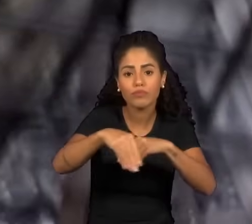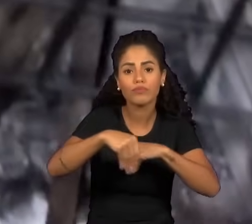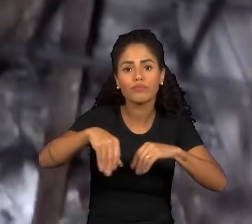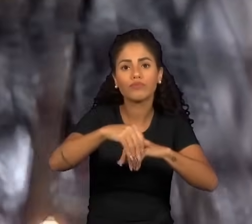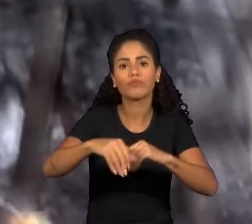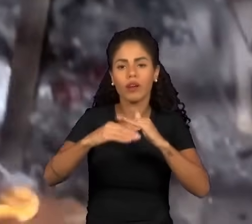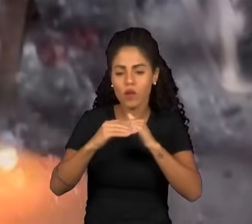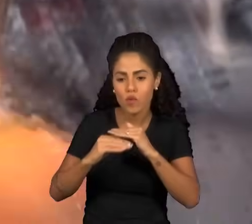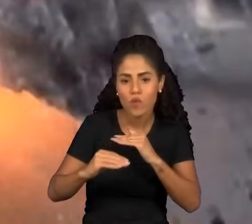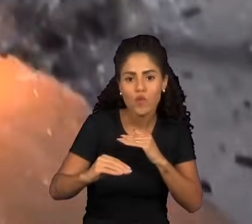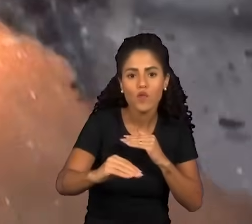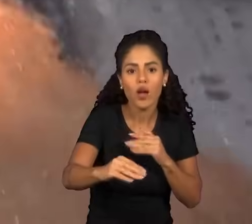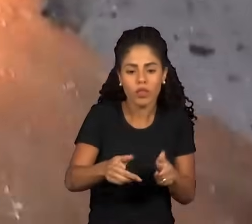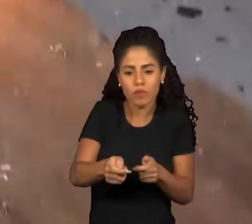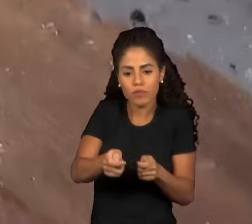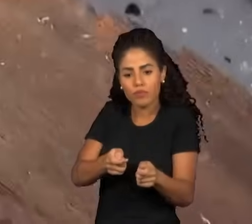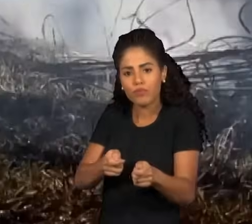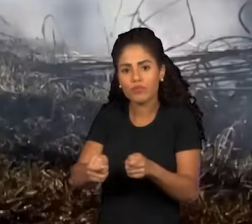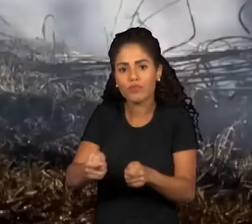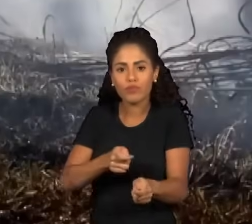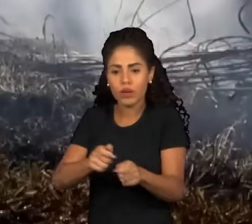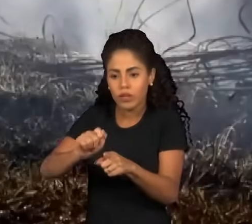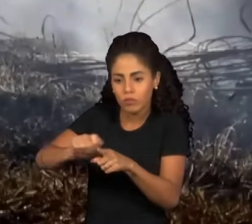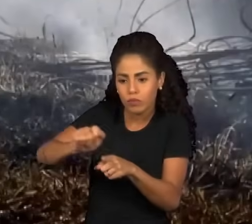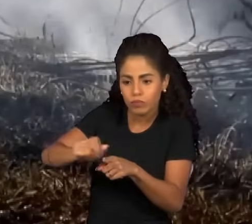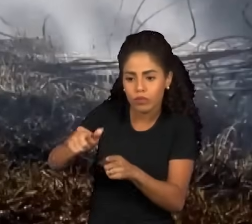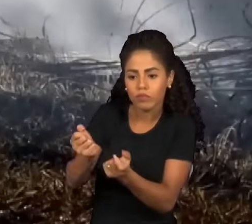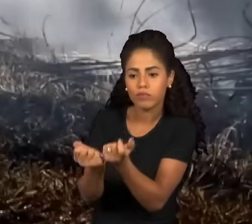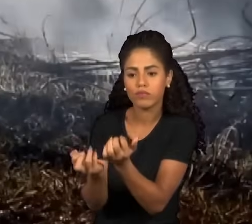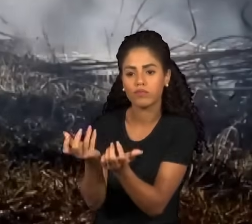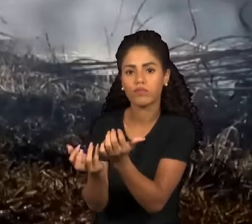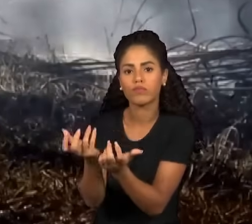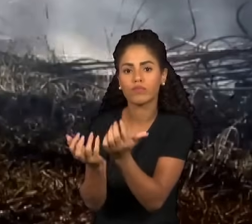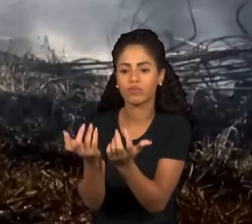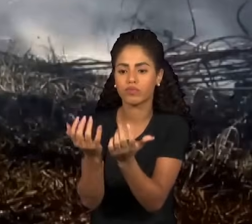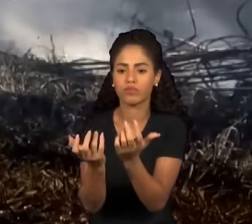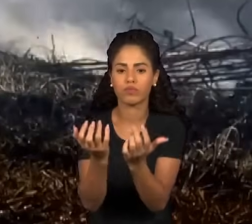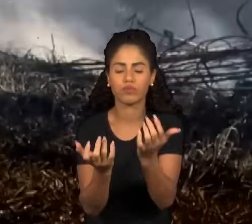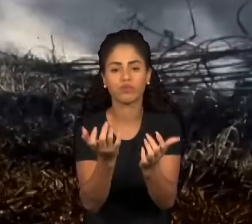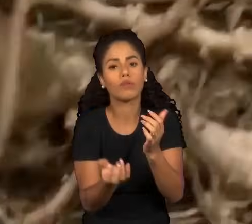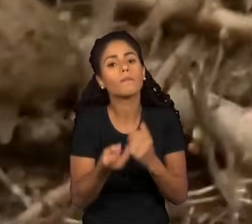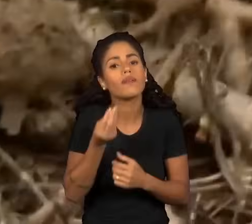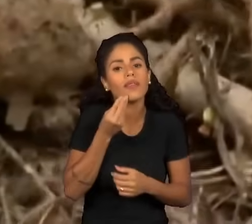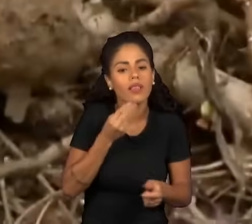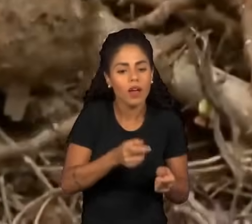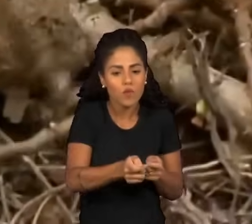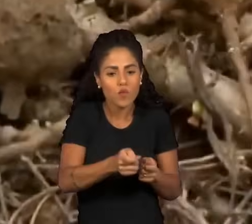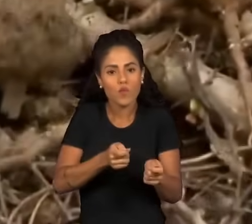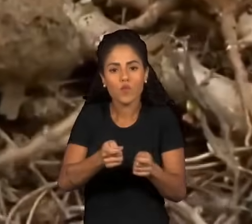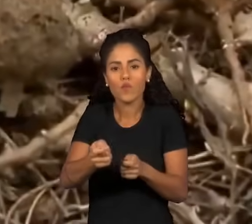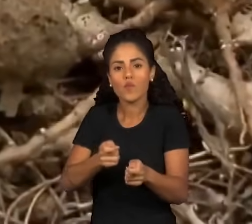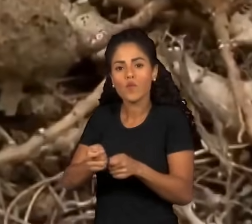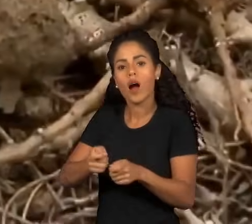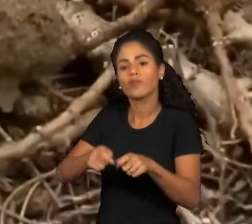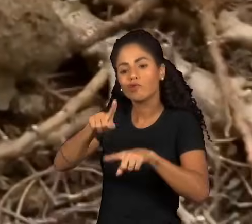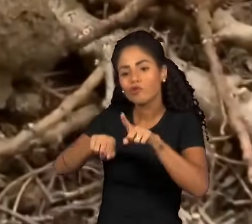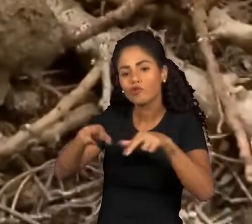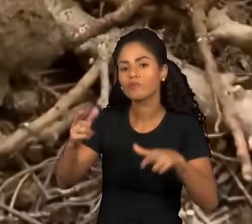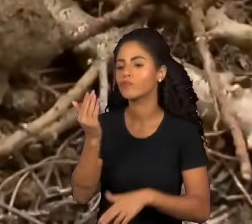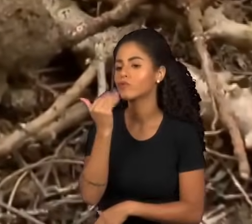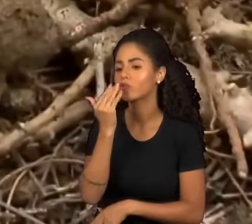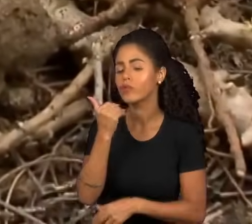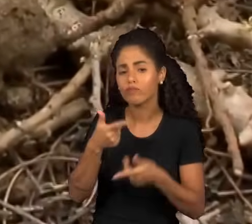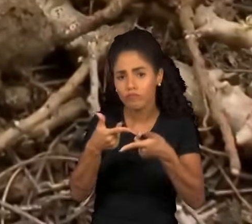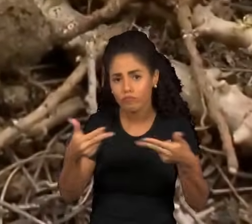de maneira controlada em torno das casas, para aumentar a produção principalmente de alimentos nesses locais.